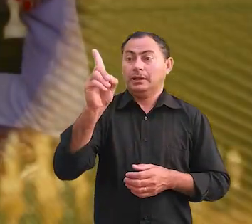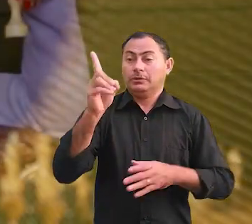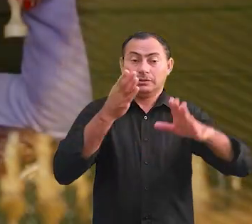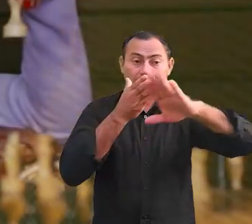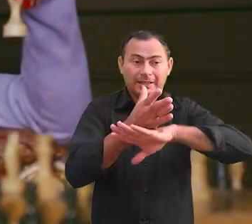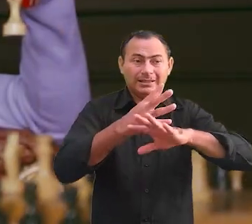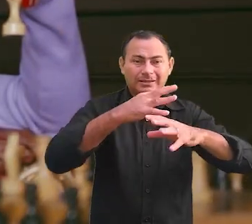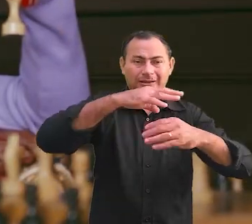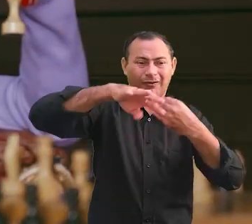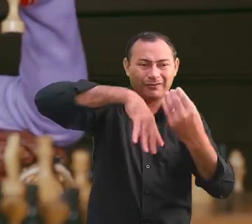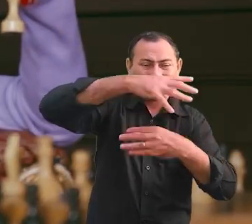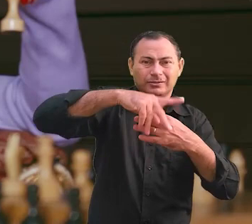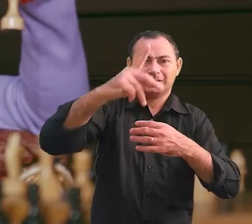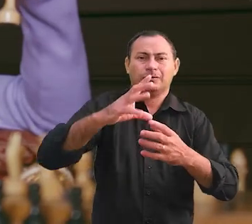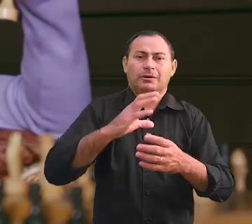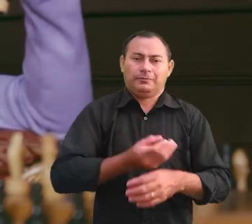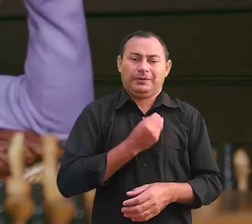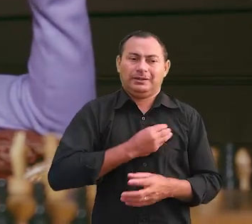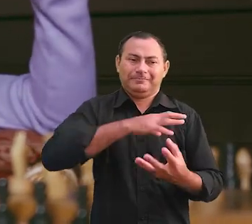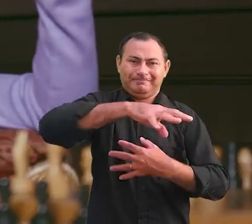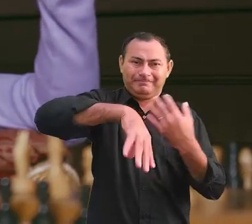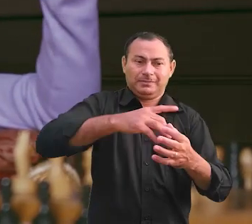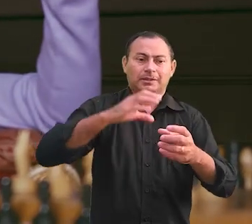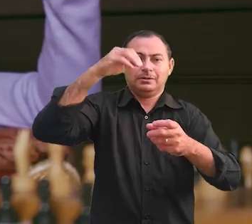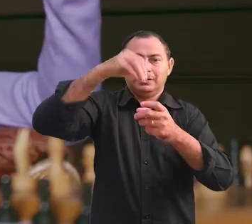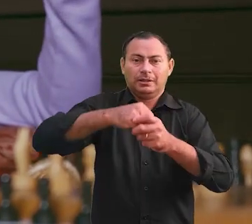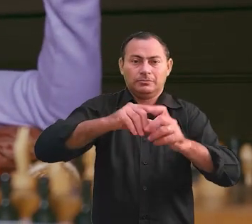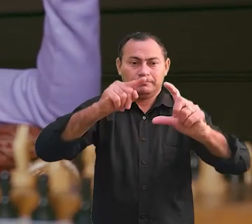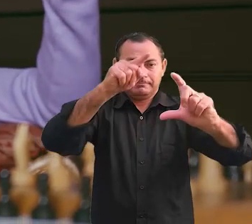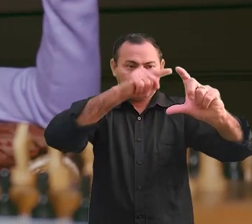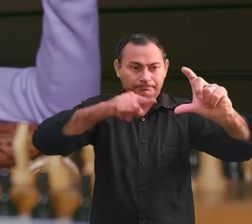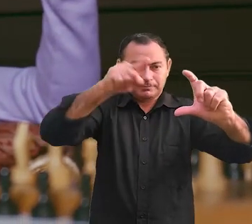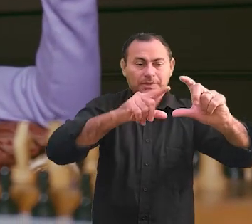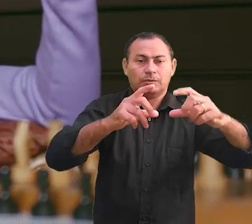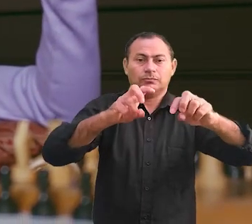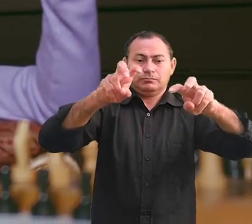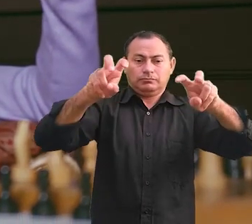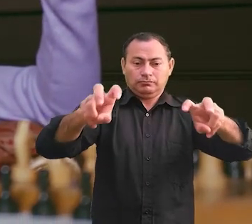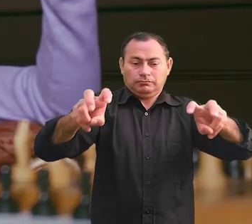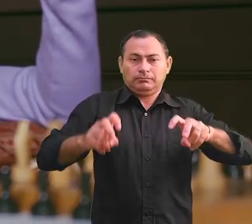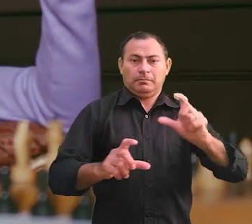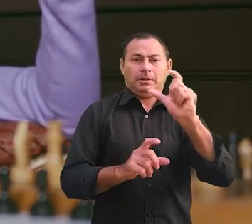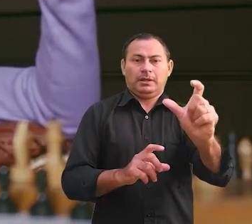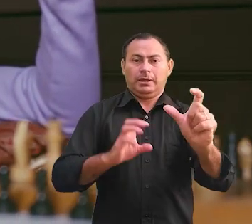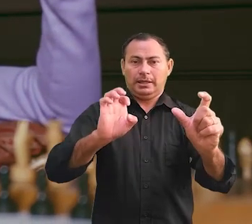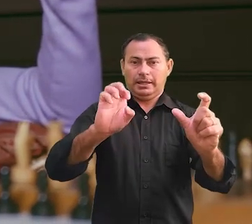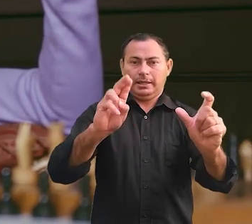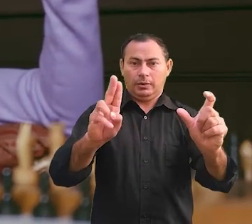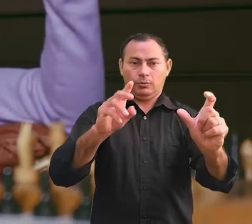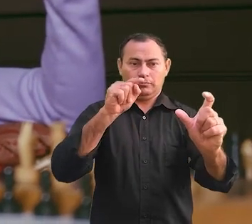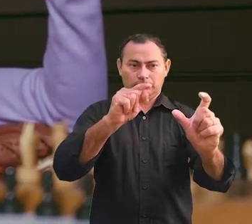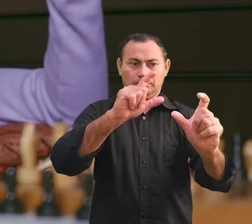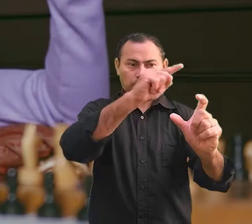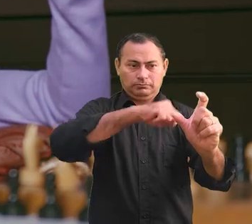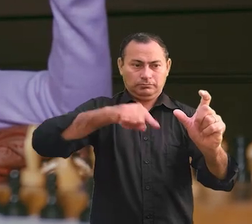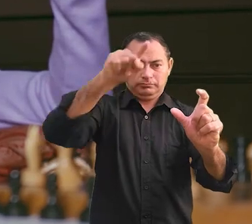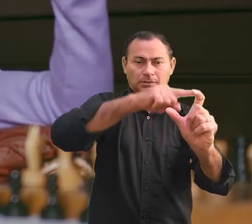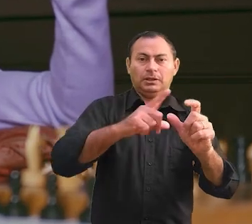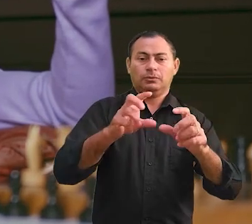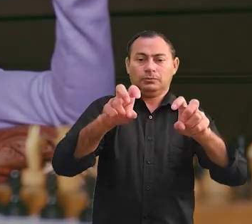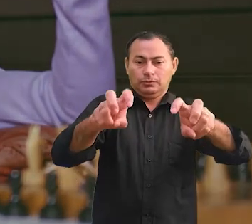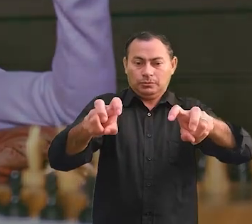vida Deus entra nessa confusão no seu caso no centro do Círculo existe um trono com a palavra eu